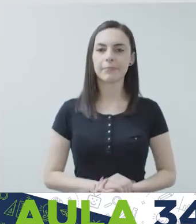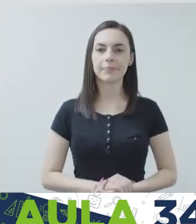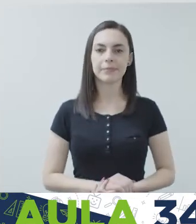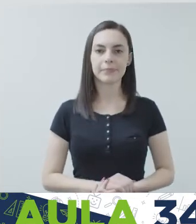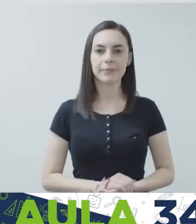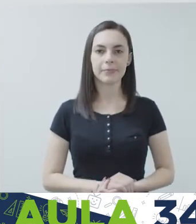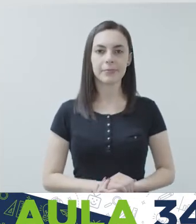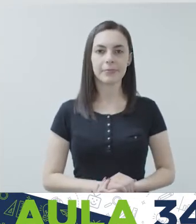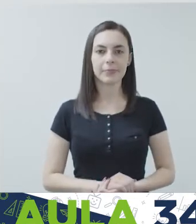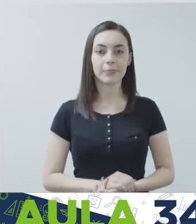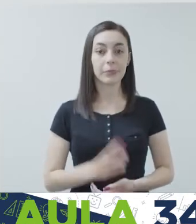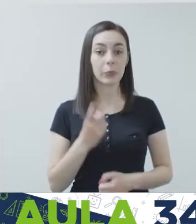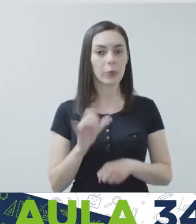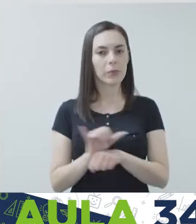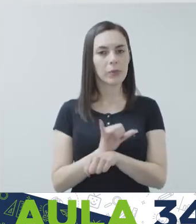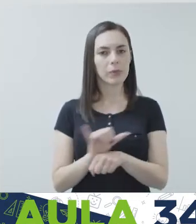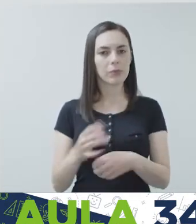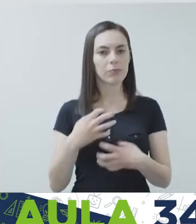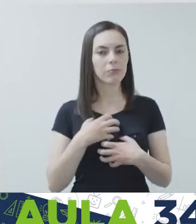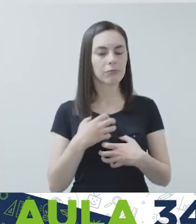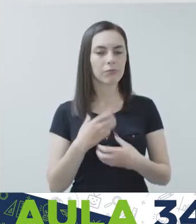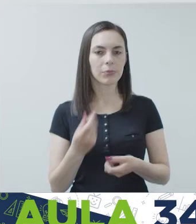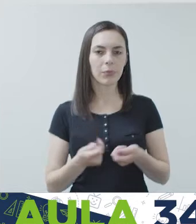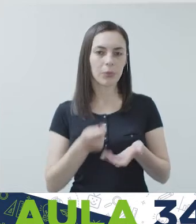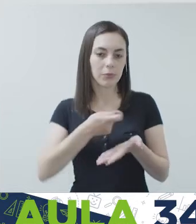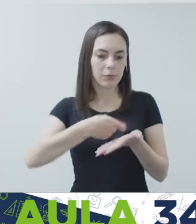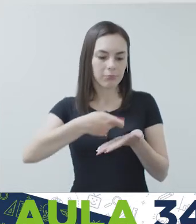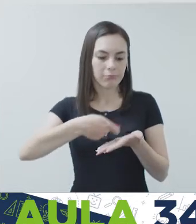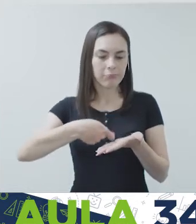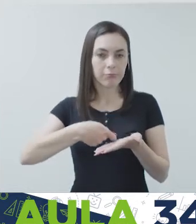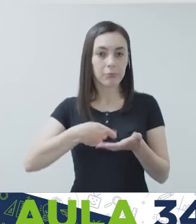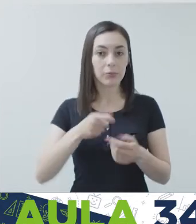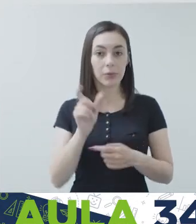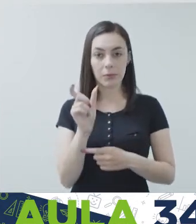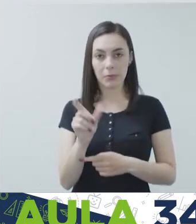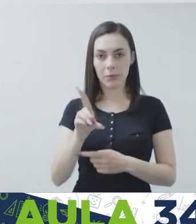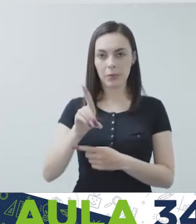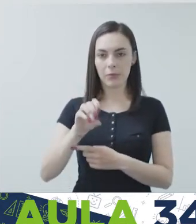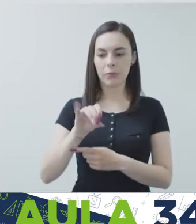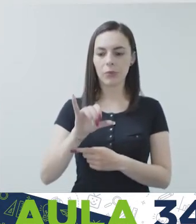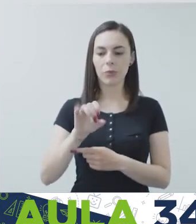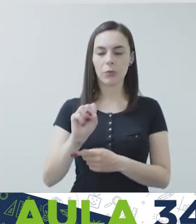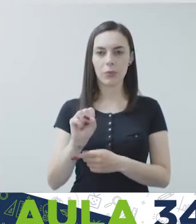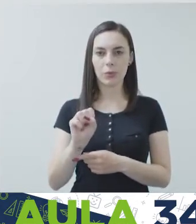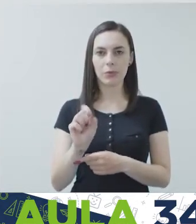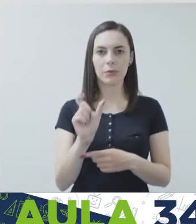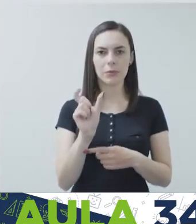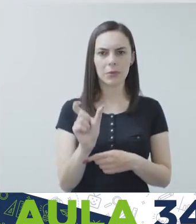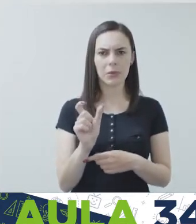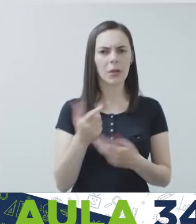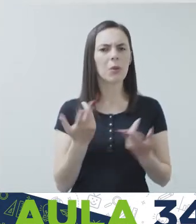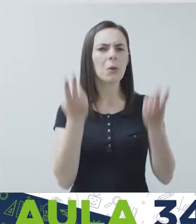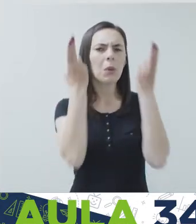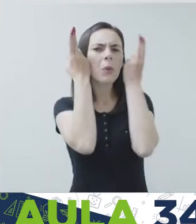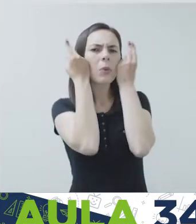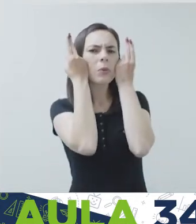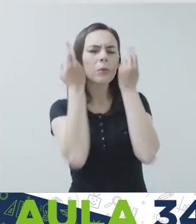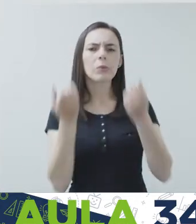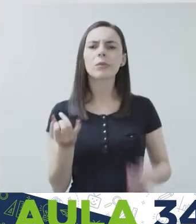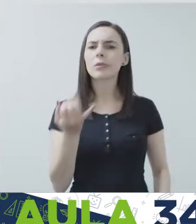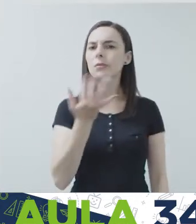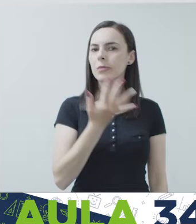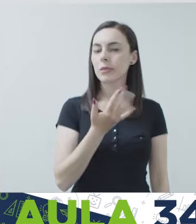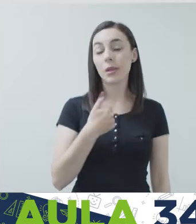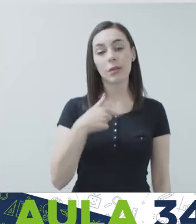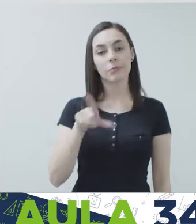Uma das formas de nós fazermos o número 2. Como nós lemos, 2. Quantos coelhos estão aparecendo? Eu escolhi